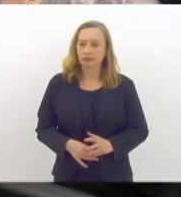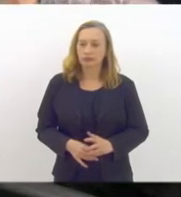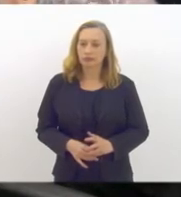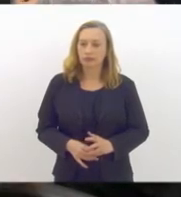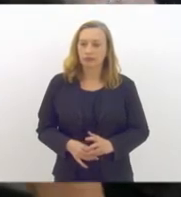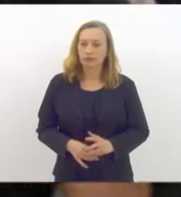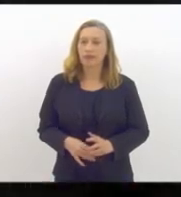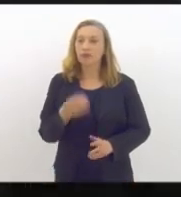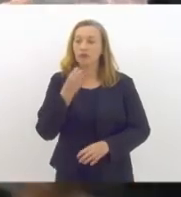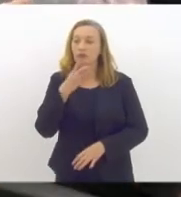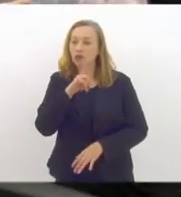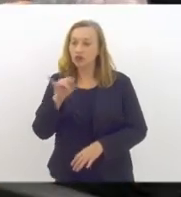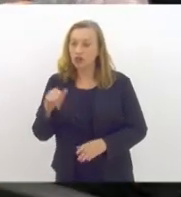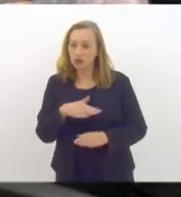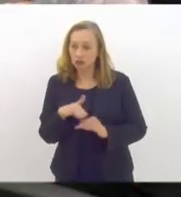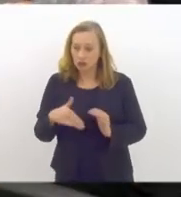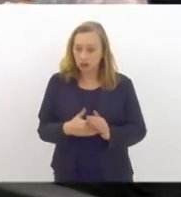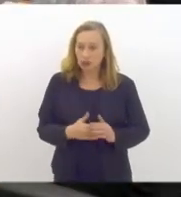Bom dia a todos.